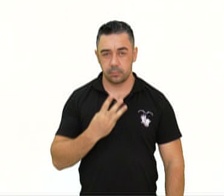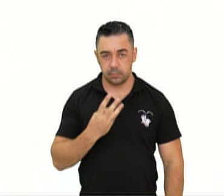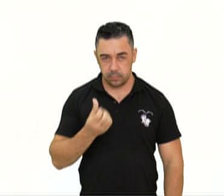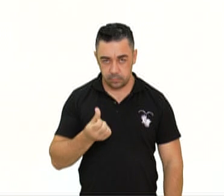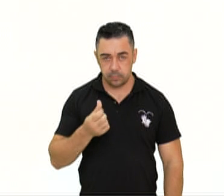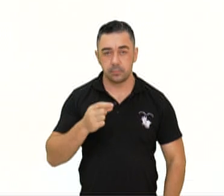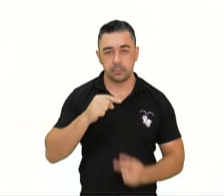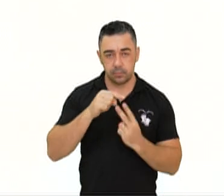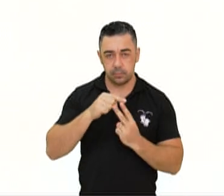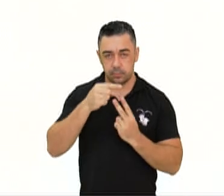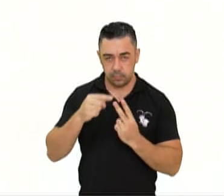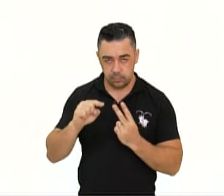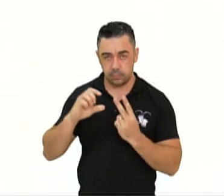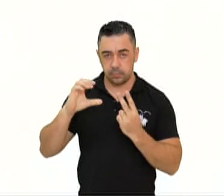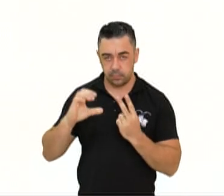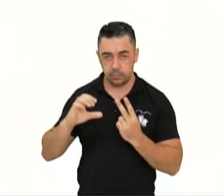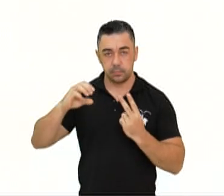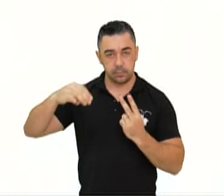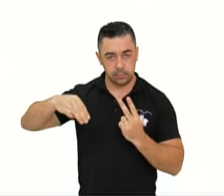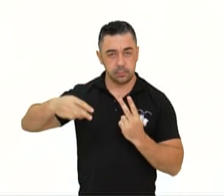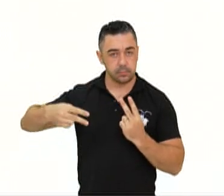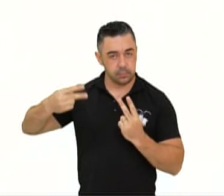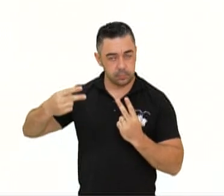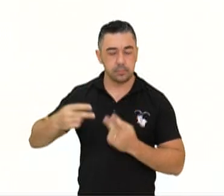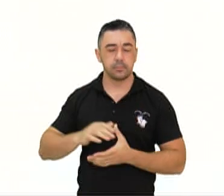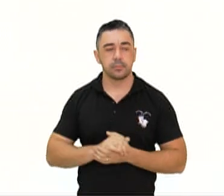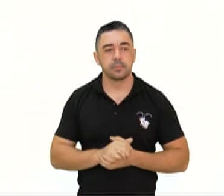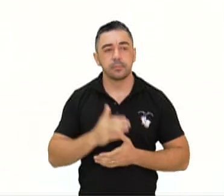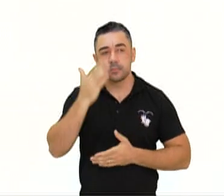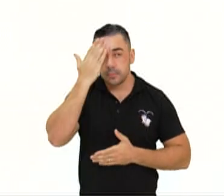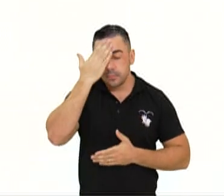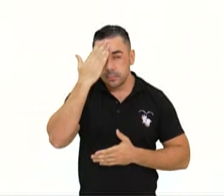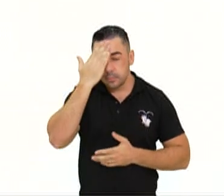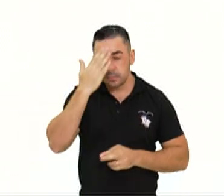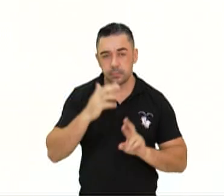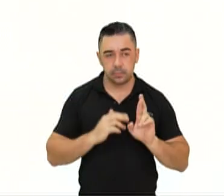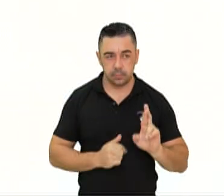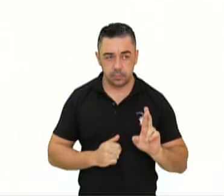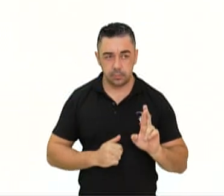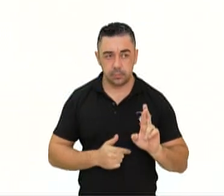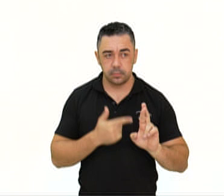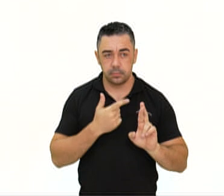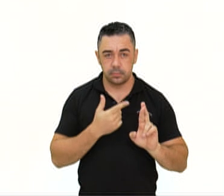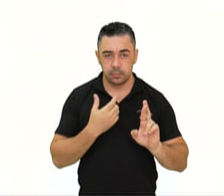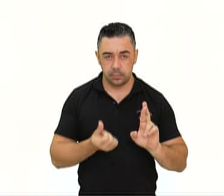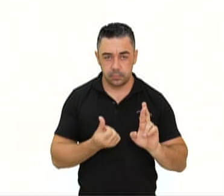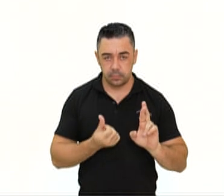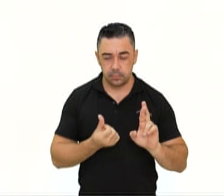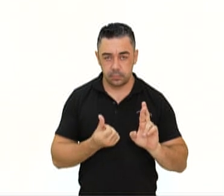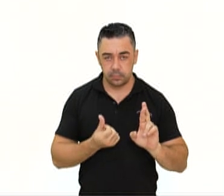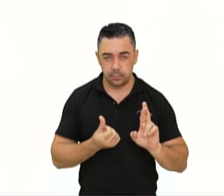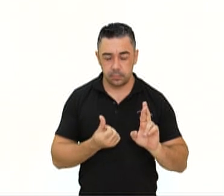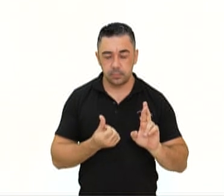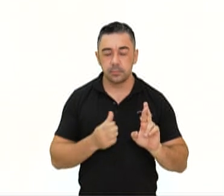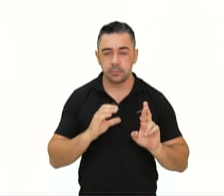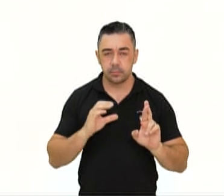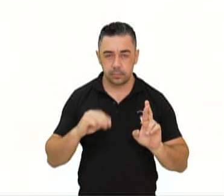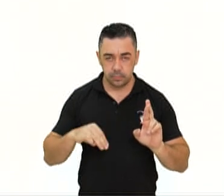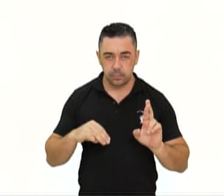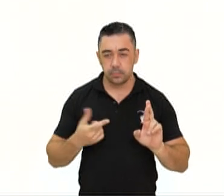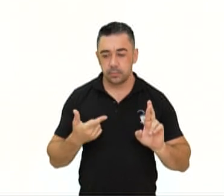π centímetros quadrados. Sabendo que os raios das bases medem 26 centímetros e